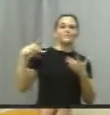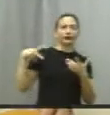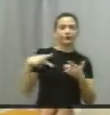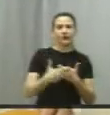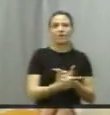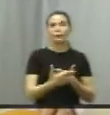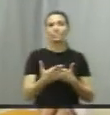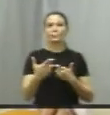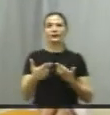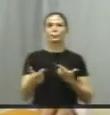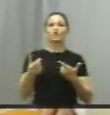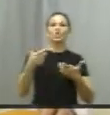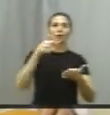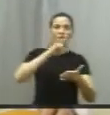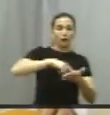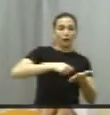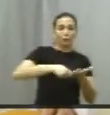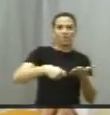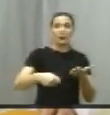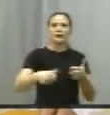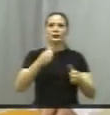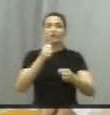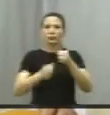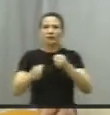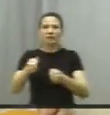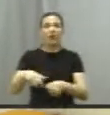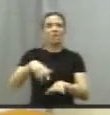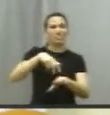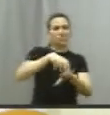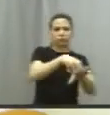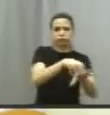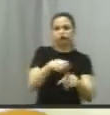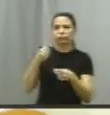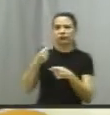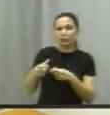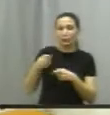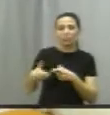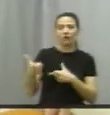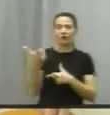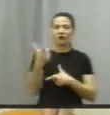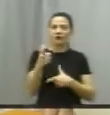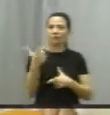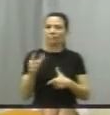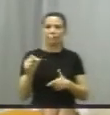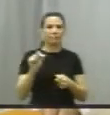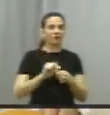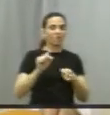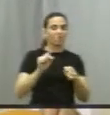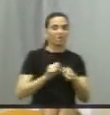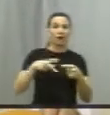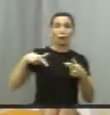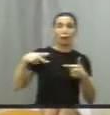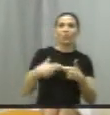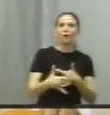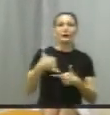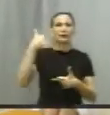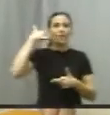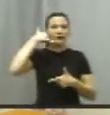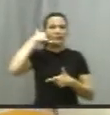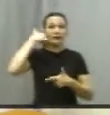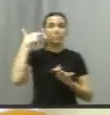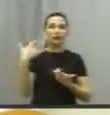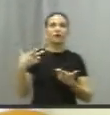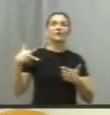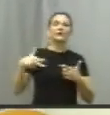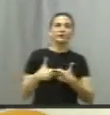uma boa parte do contrato de frota de aluguel de veículos que até hoje não fez. Corte para valer e bloqueie os telefones da